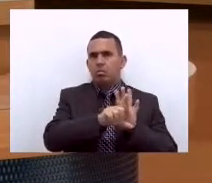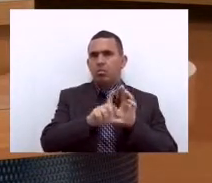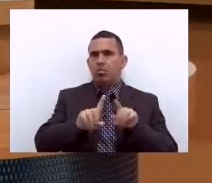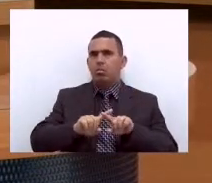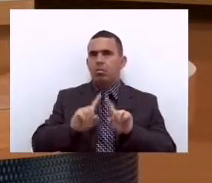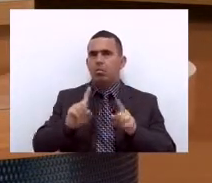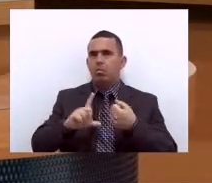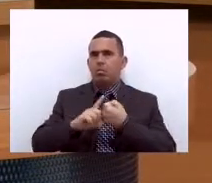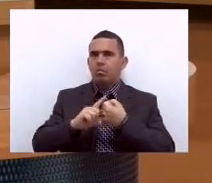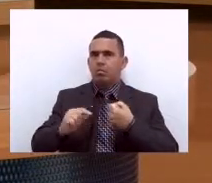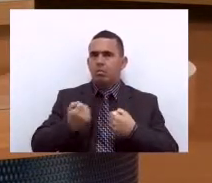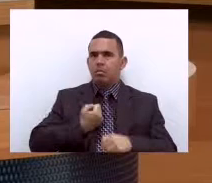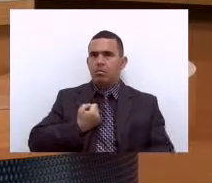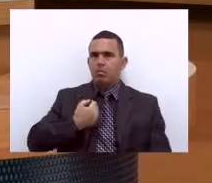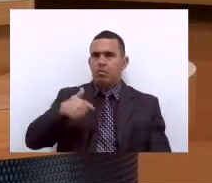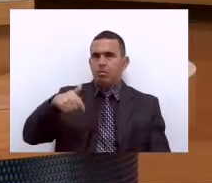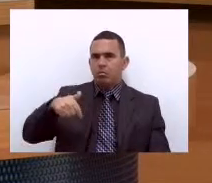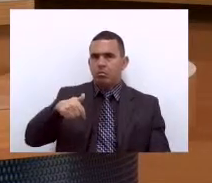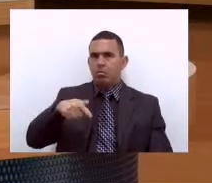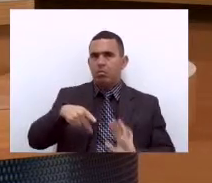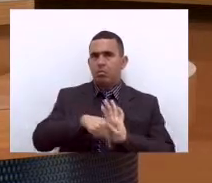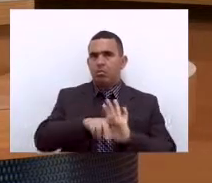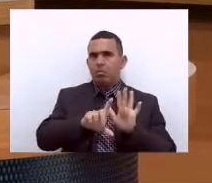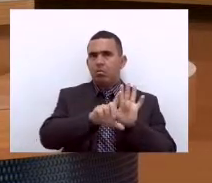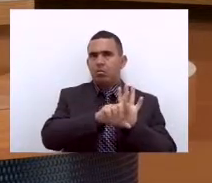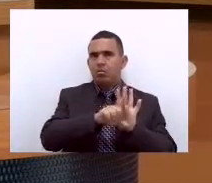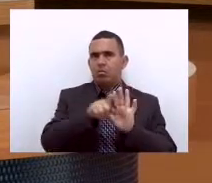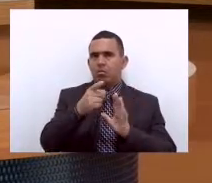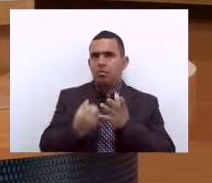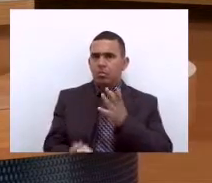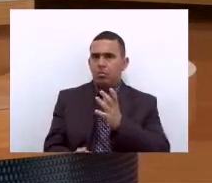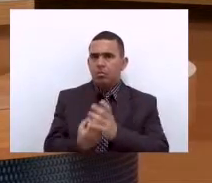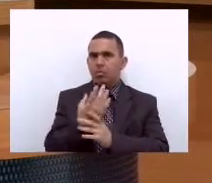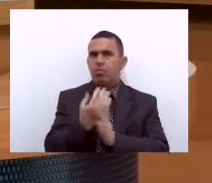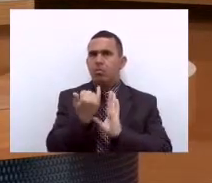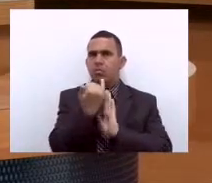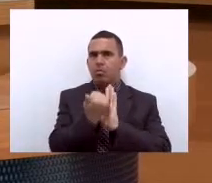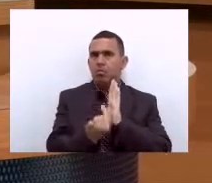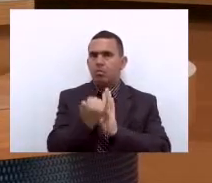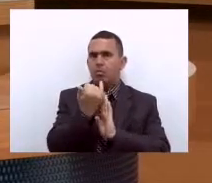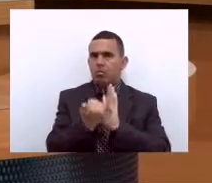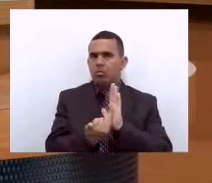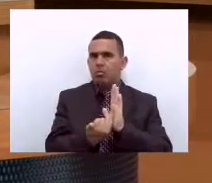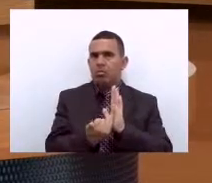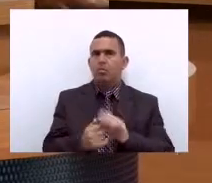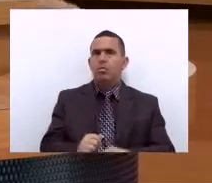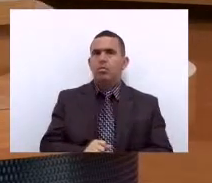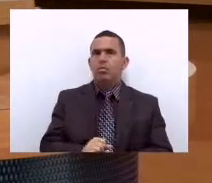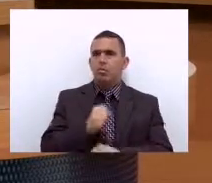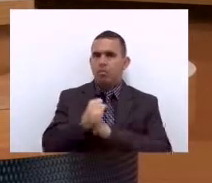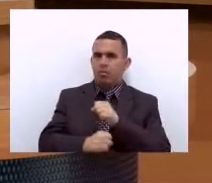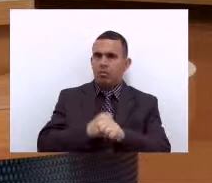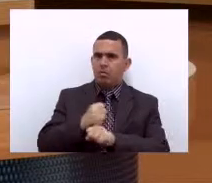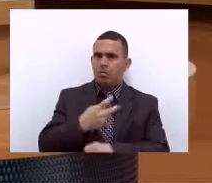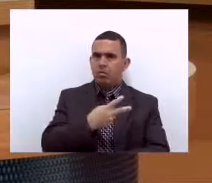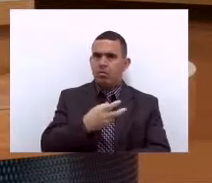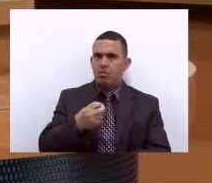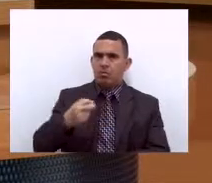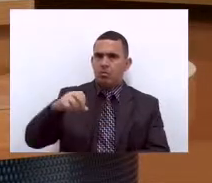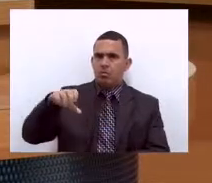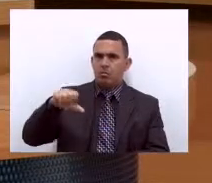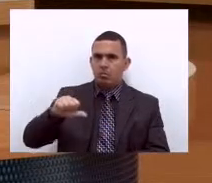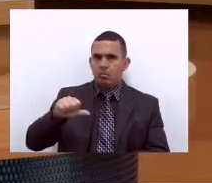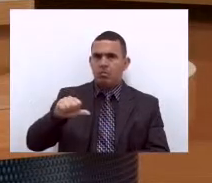lei, da legislação, ele criou a progressividade do imposto. Em 2009, o Tribunal de Justiça do Estado de São